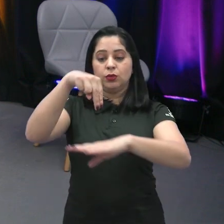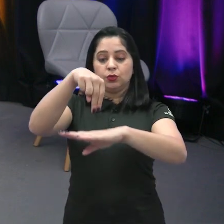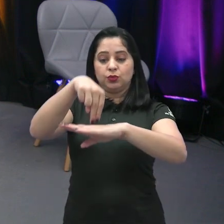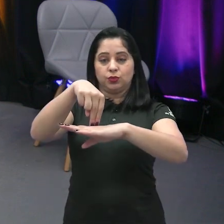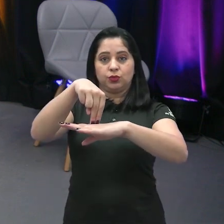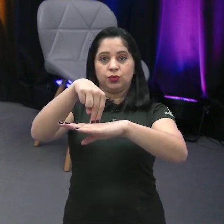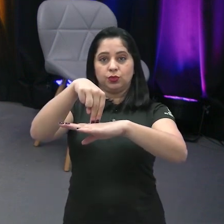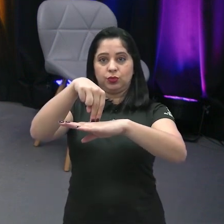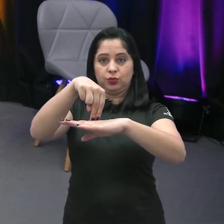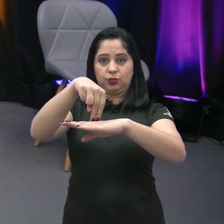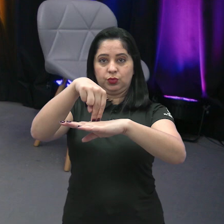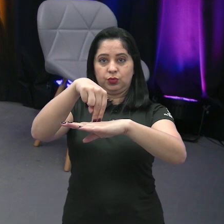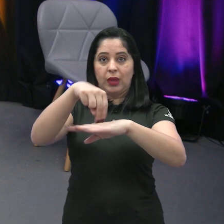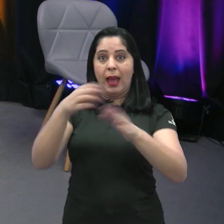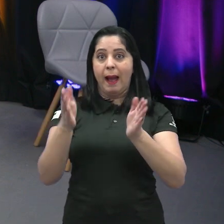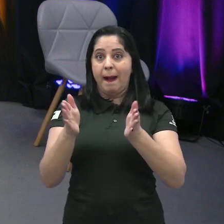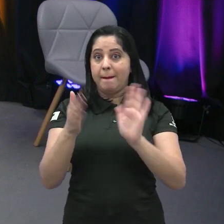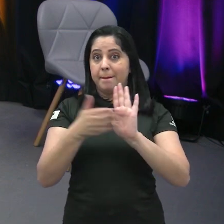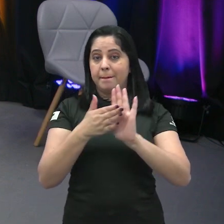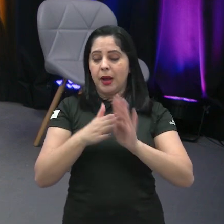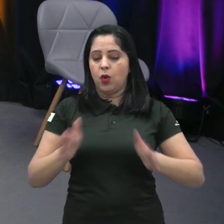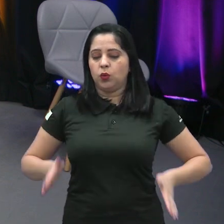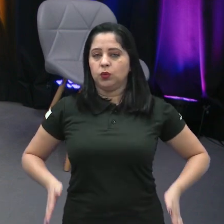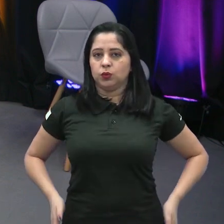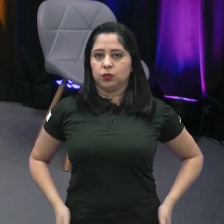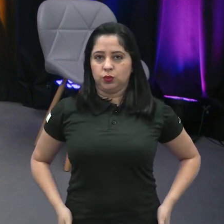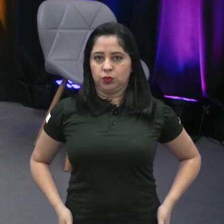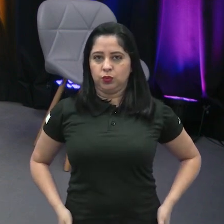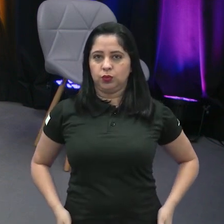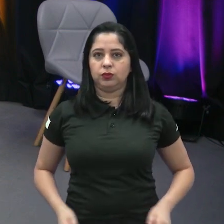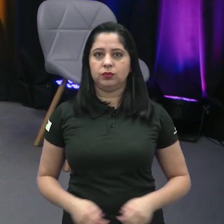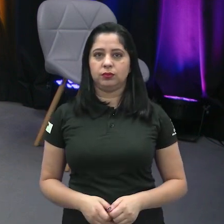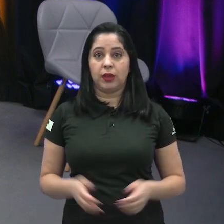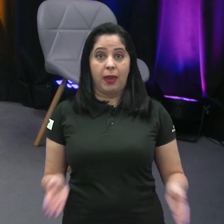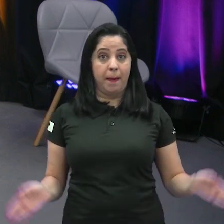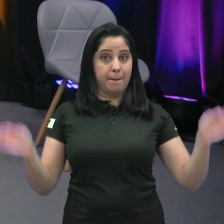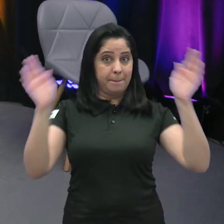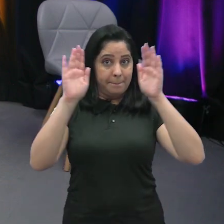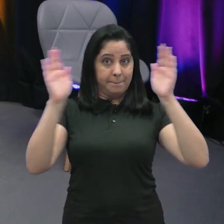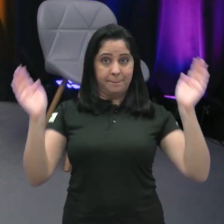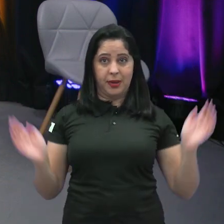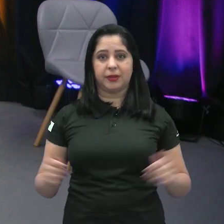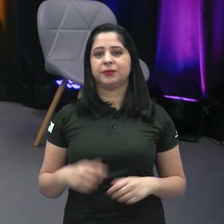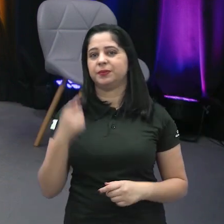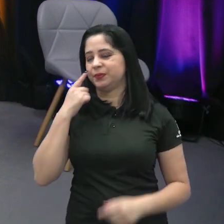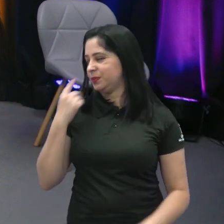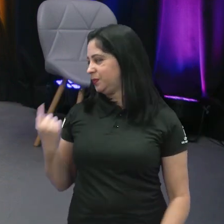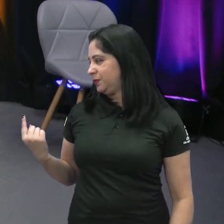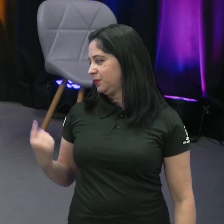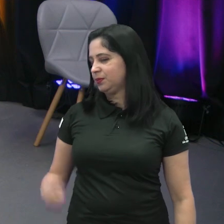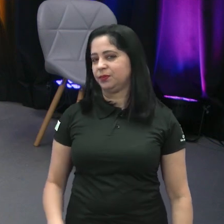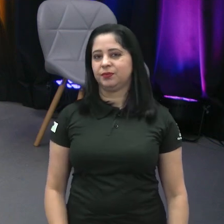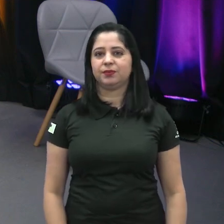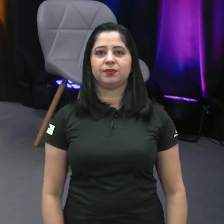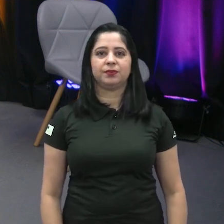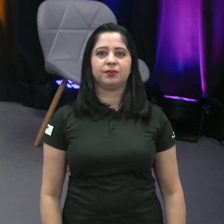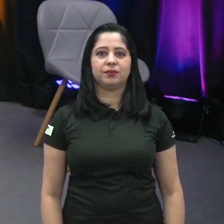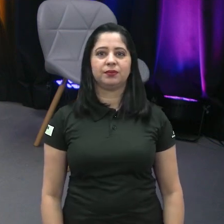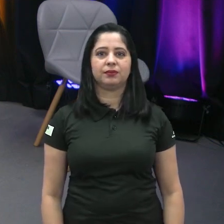que? Os pés juntos, mãos paralelas ao quadril, afastou as pernas, abre os braços,